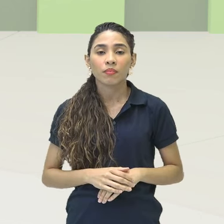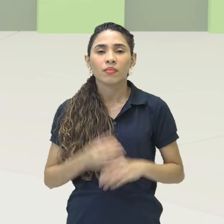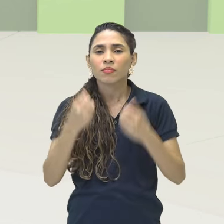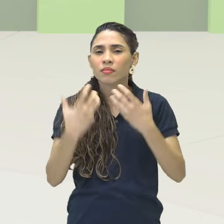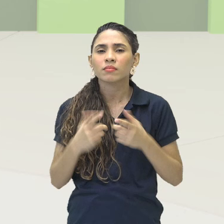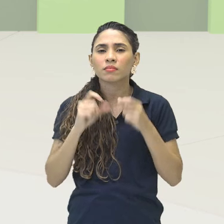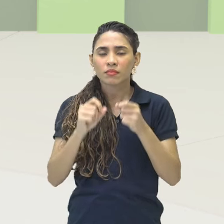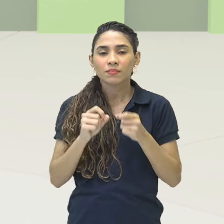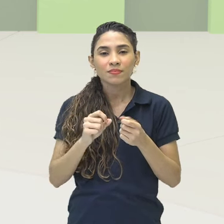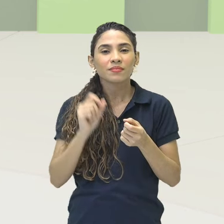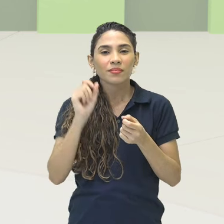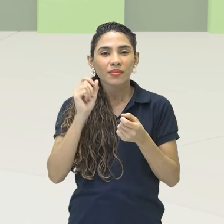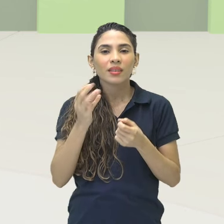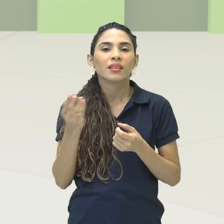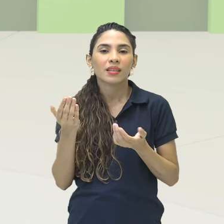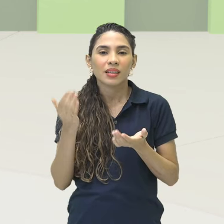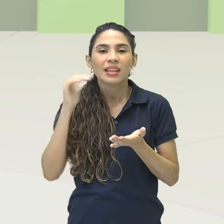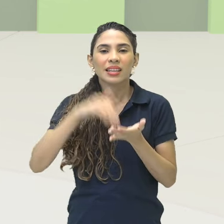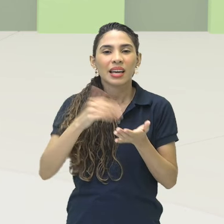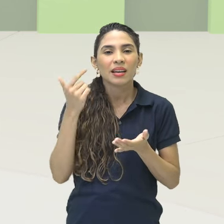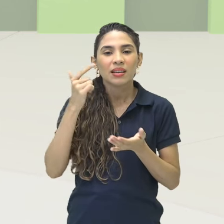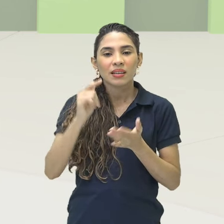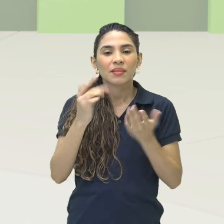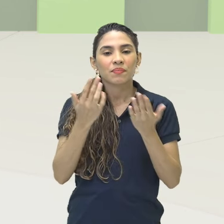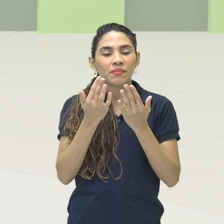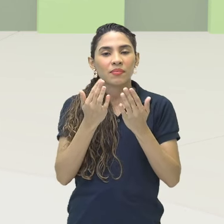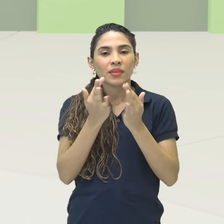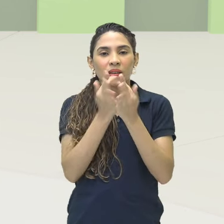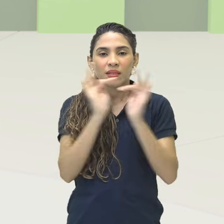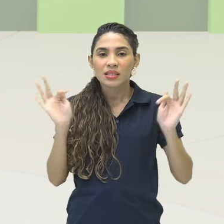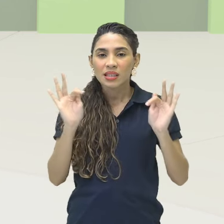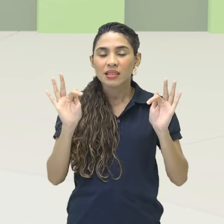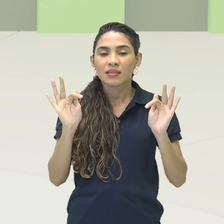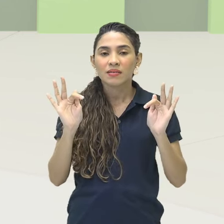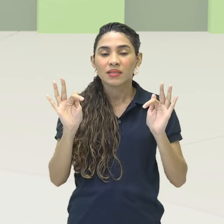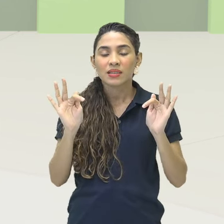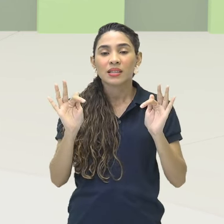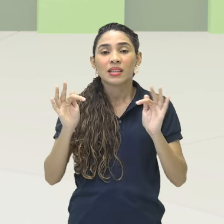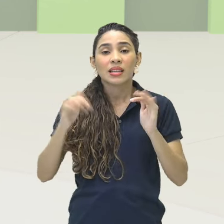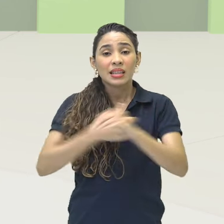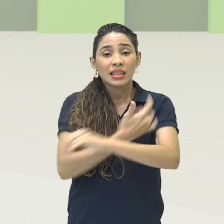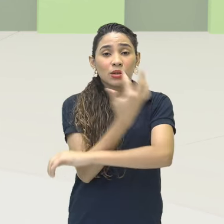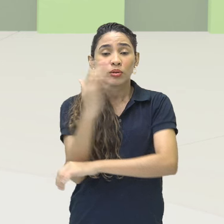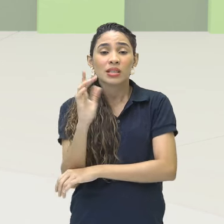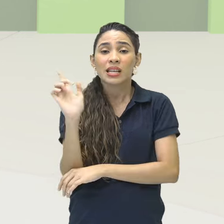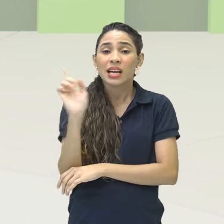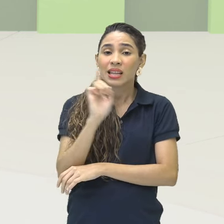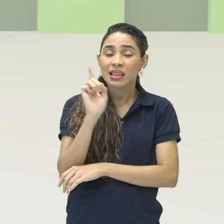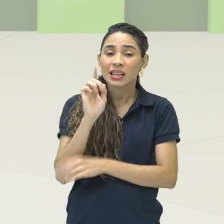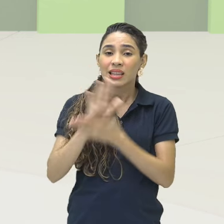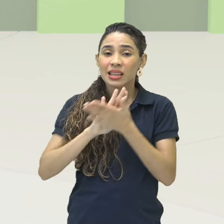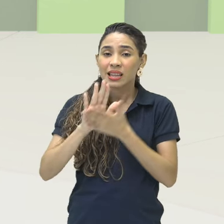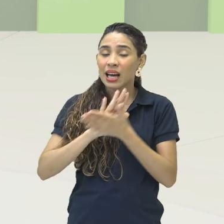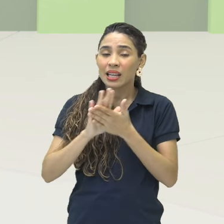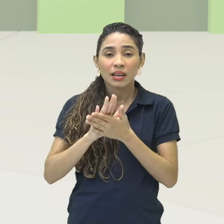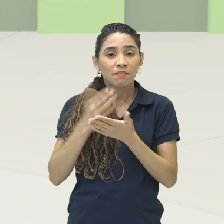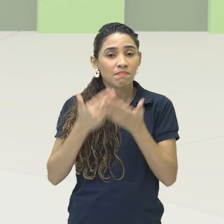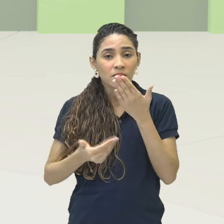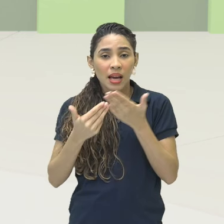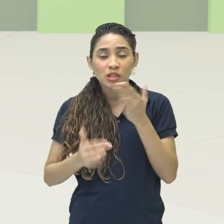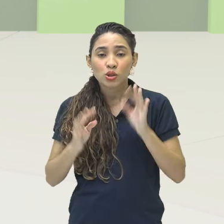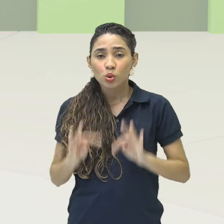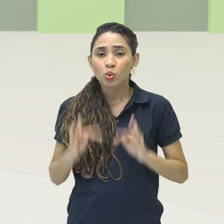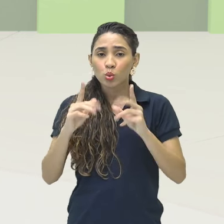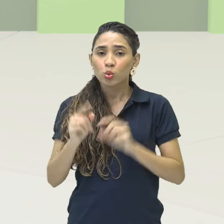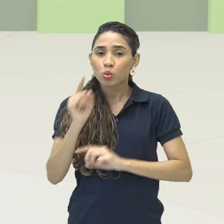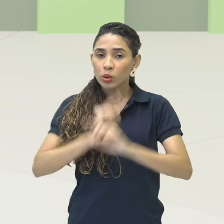Que ele até fez essa frase: na natureza, nada se perde, nada se cria, tudo se transforma, que é